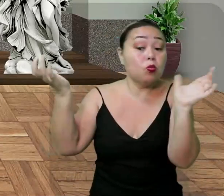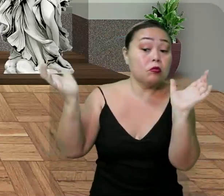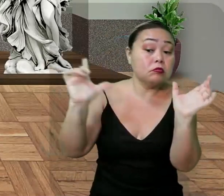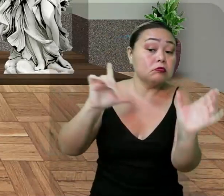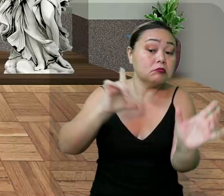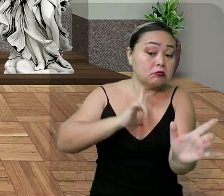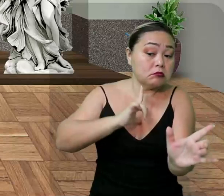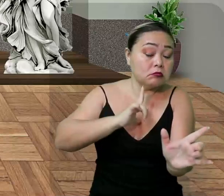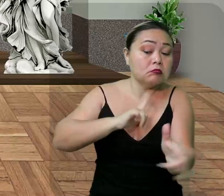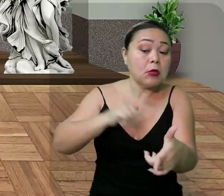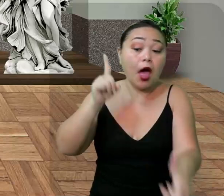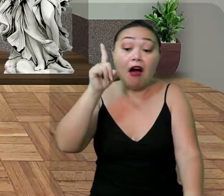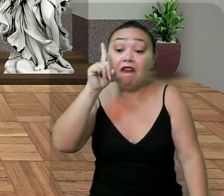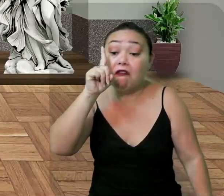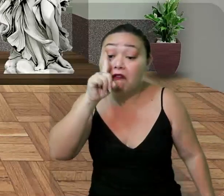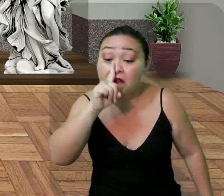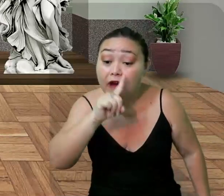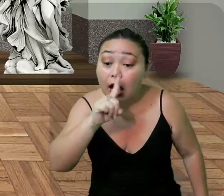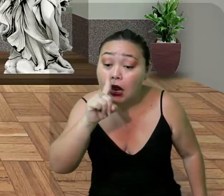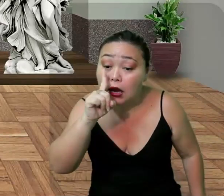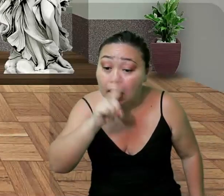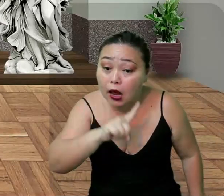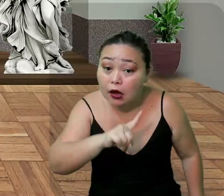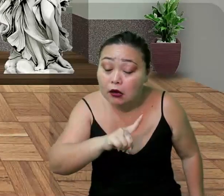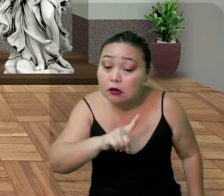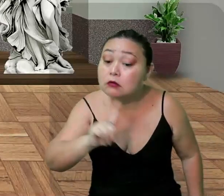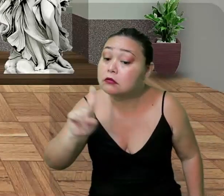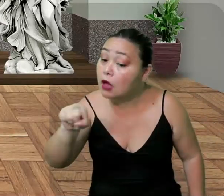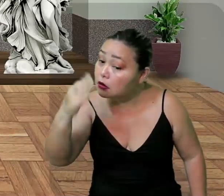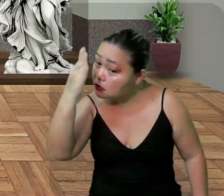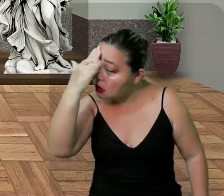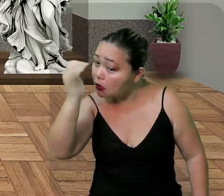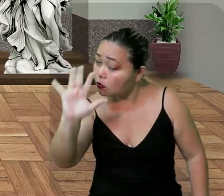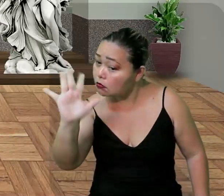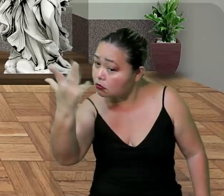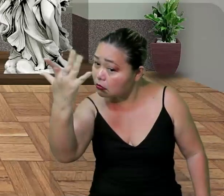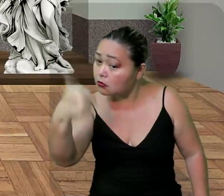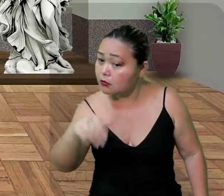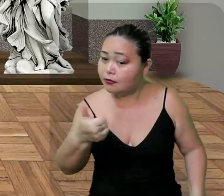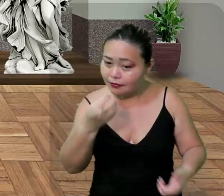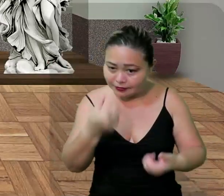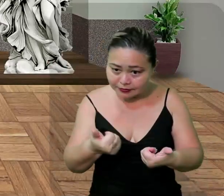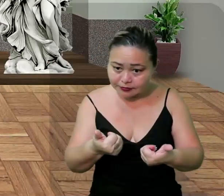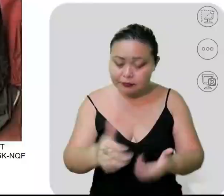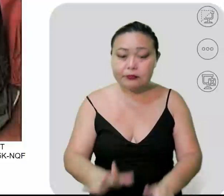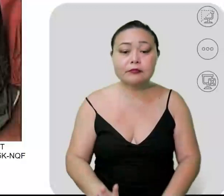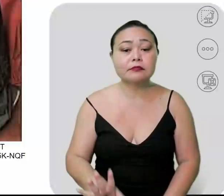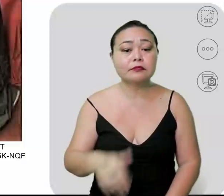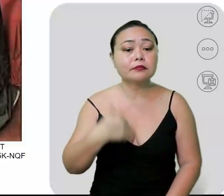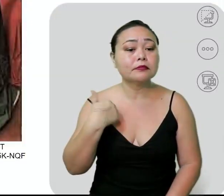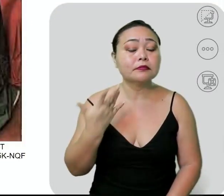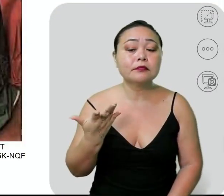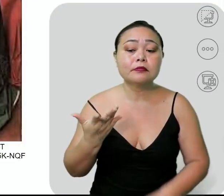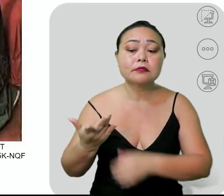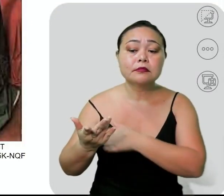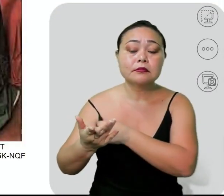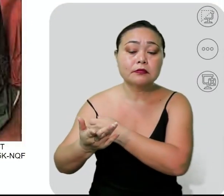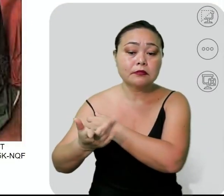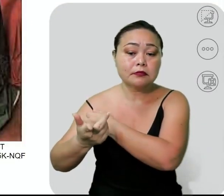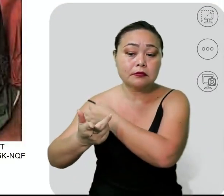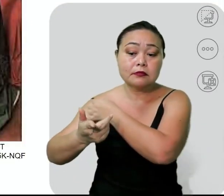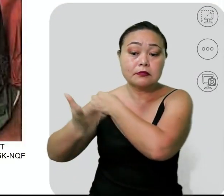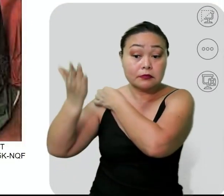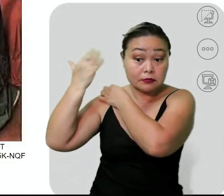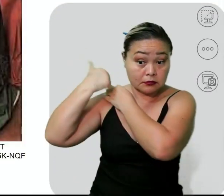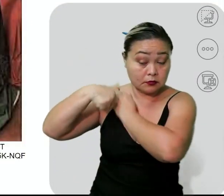canto está a falha. Aí você tem que procurar resolver, tá bom? Vejam vocês que